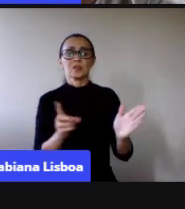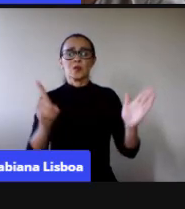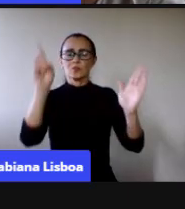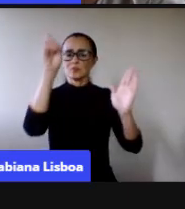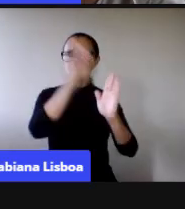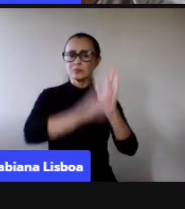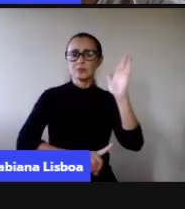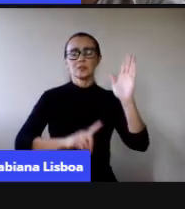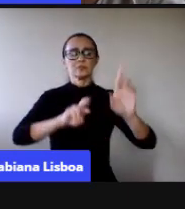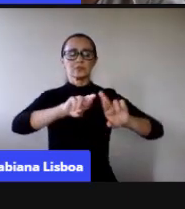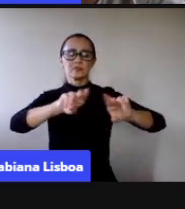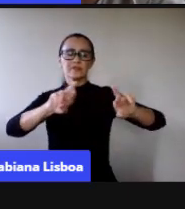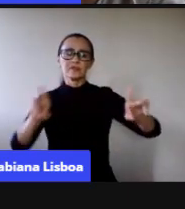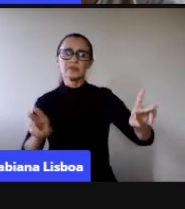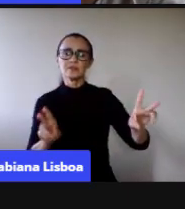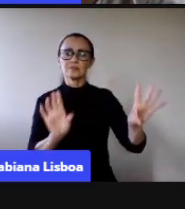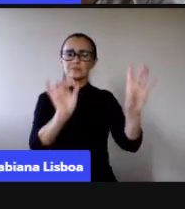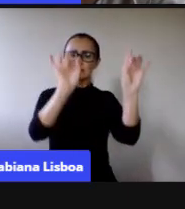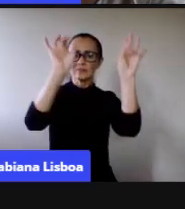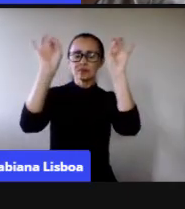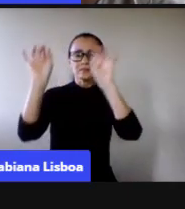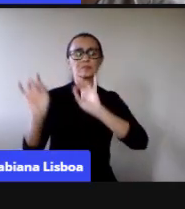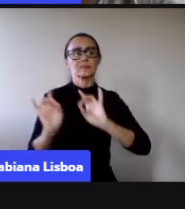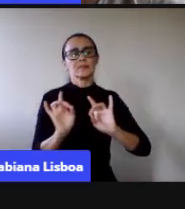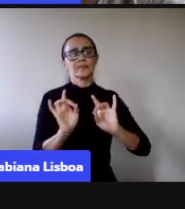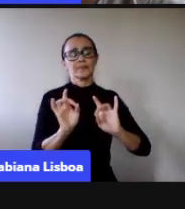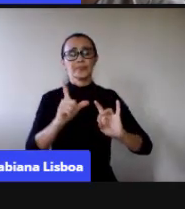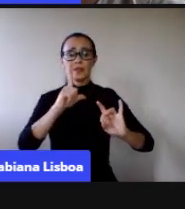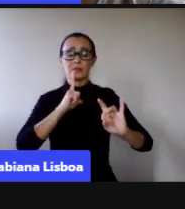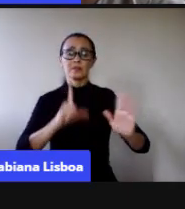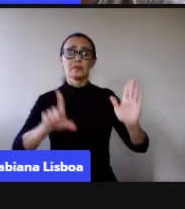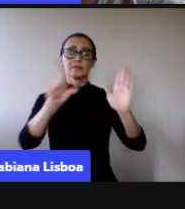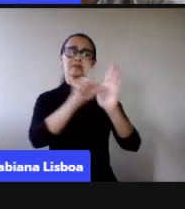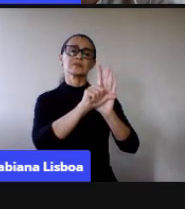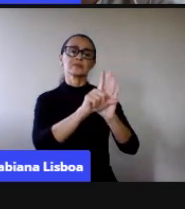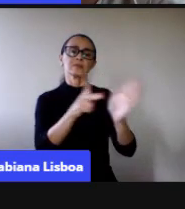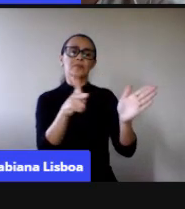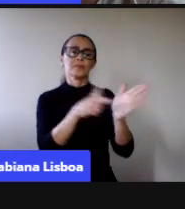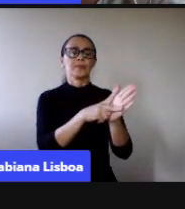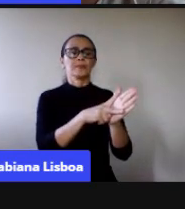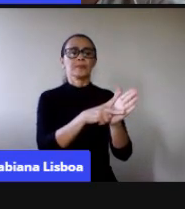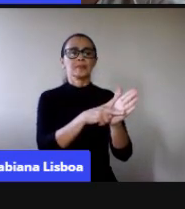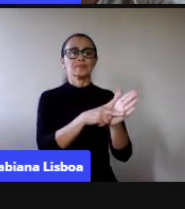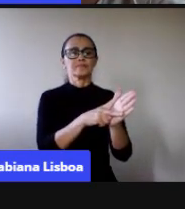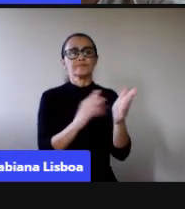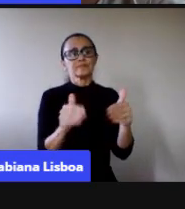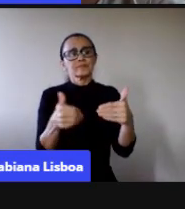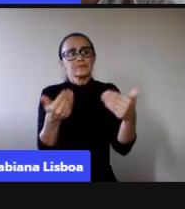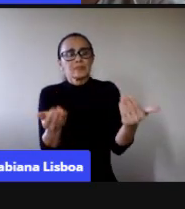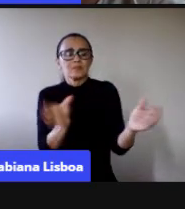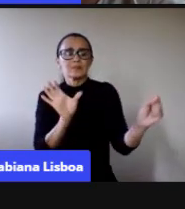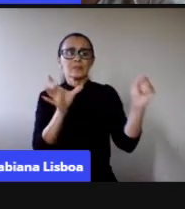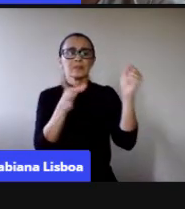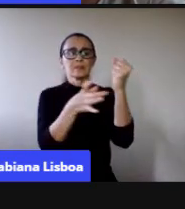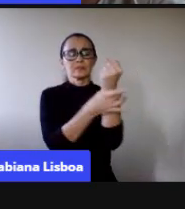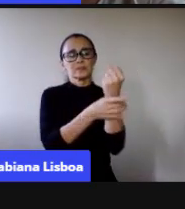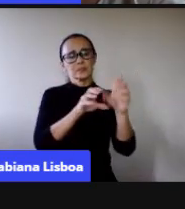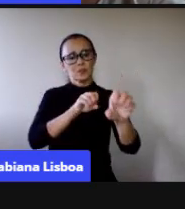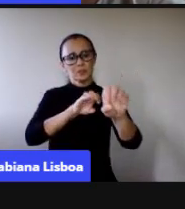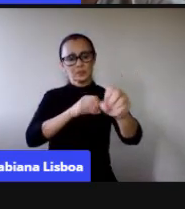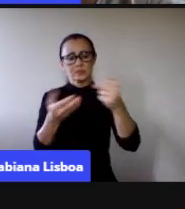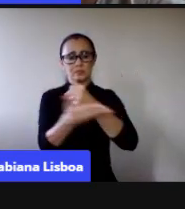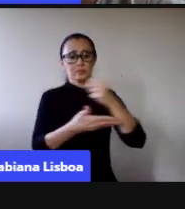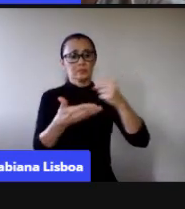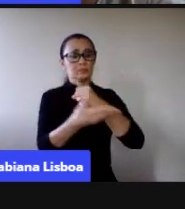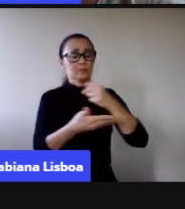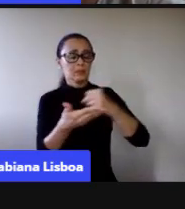diferenças, às suas especificidades, eles têm suas legislações próprias. Então, é garantido um ensino de base comum e uma